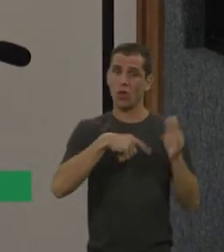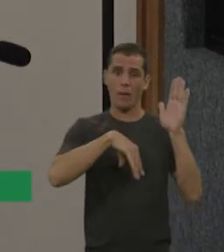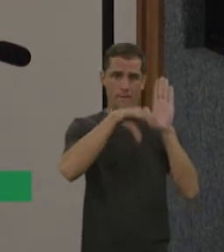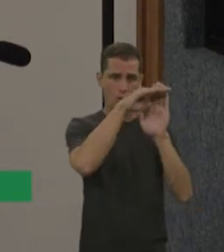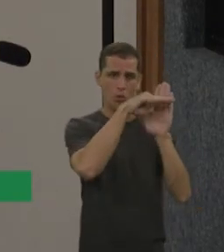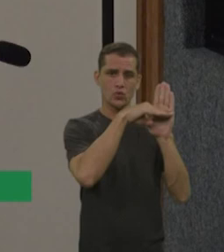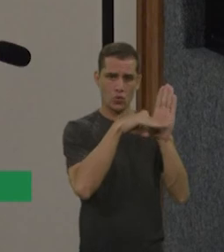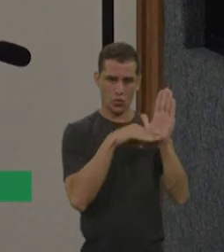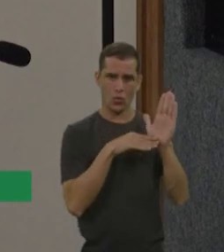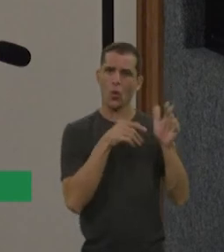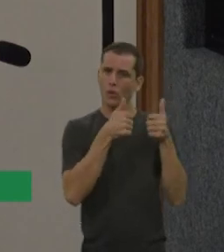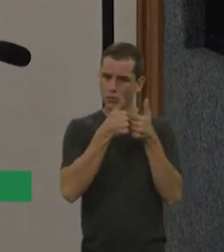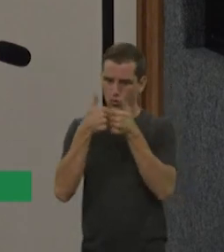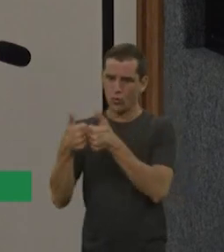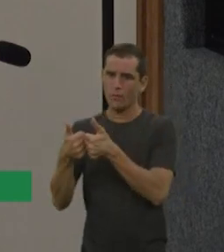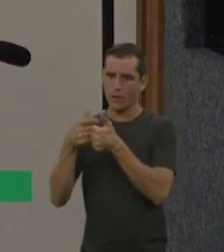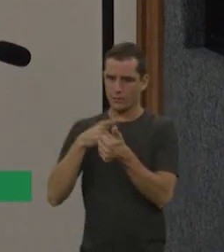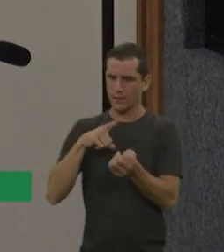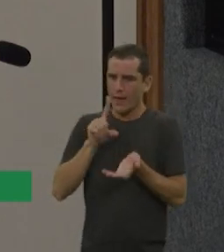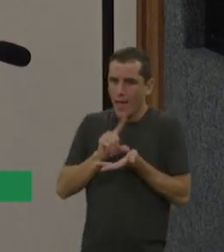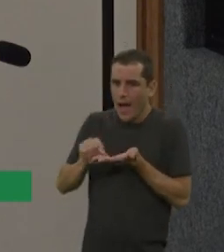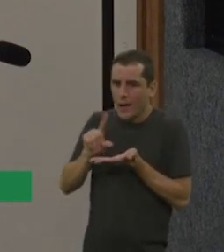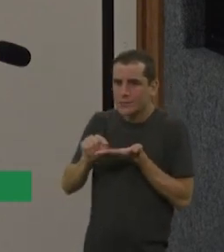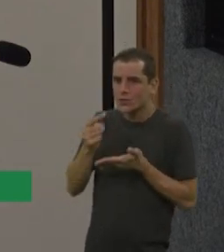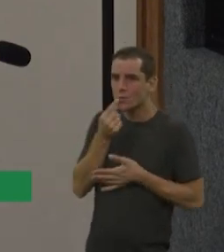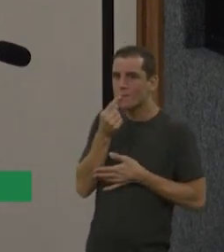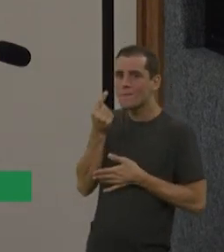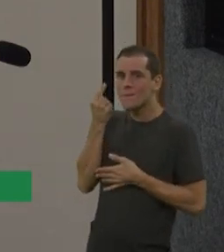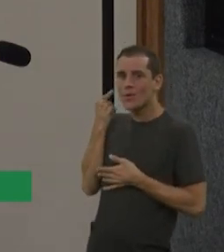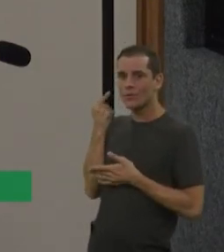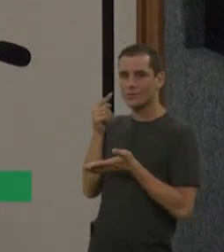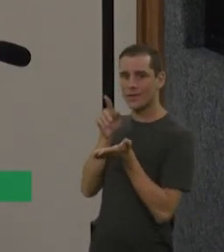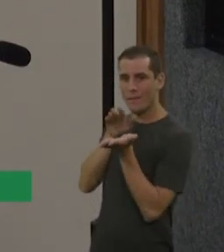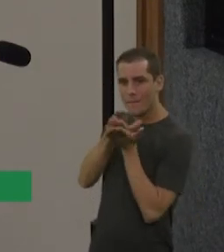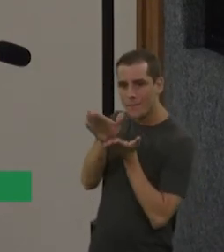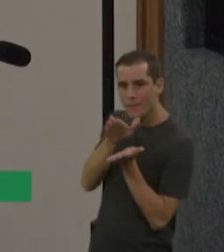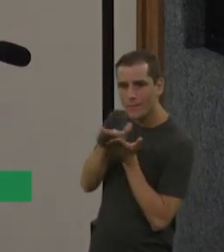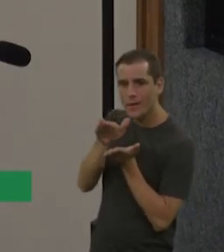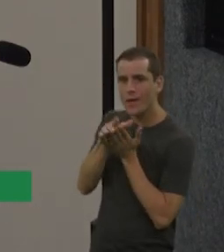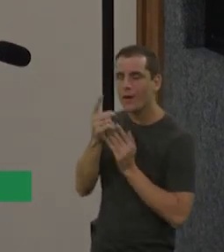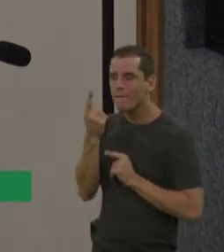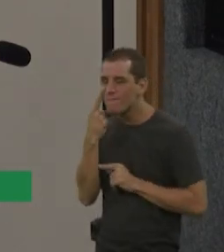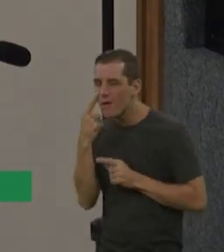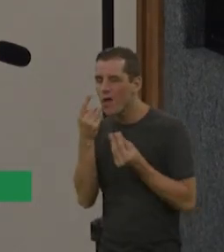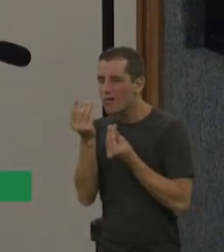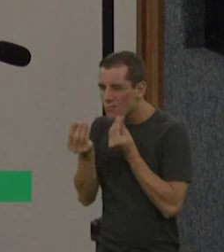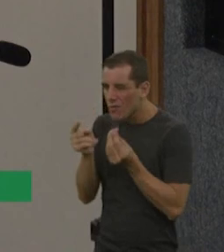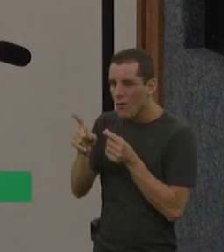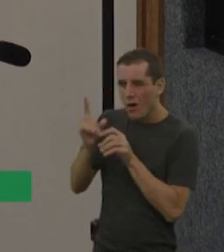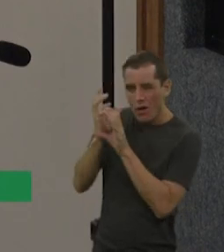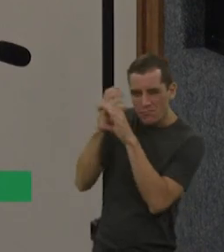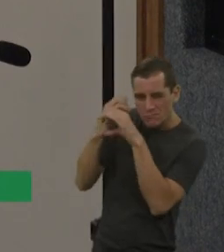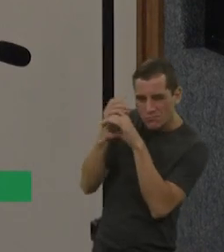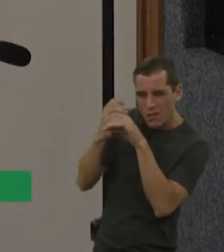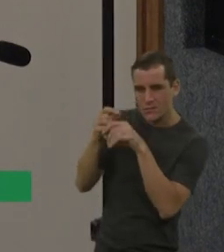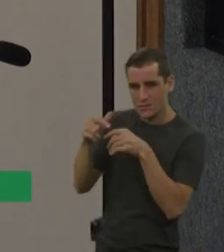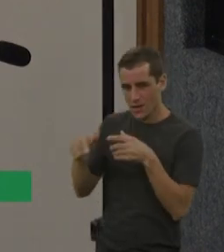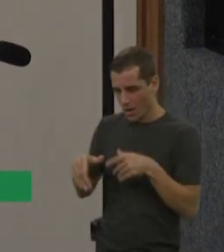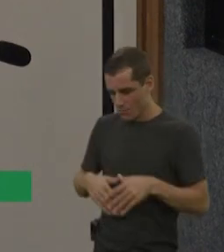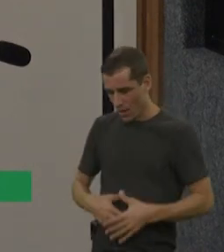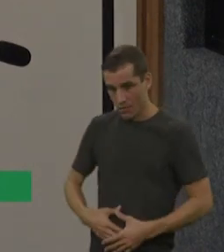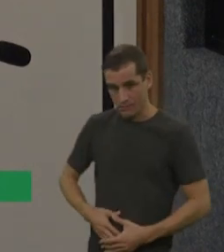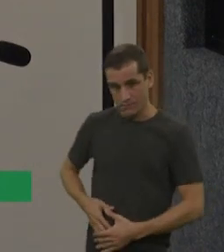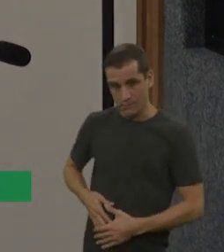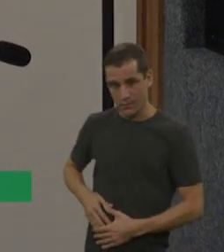em vários artigos que saíram recentemente, de fazer elastografia para ver a evolução de cirrose hepática, o acompanhamento